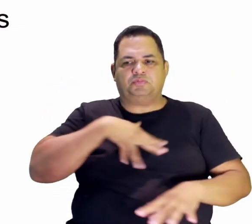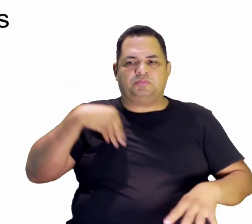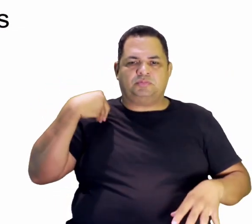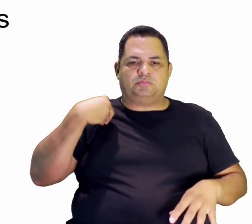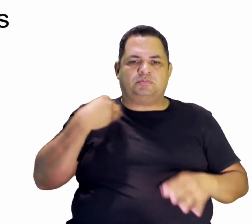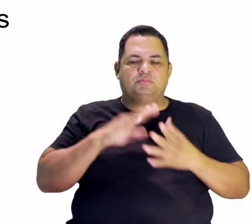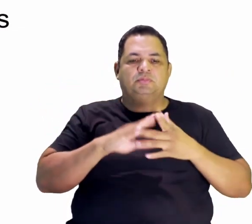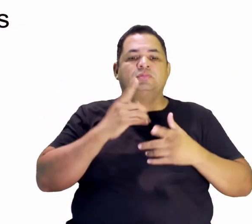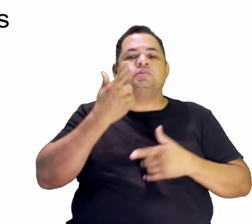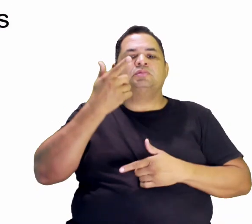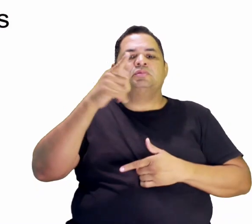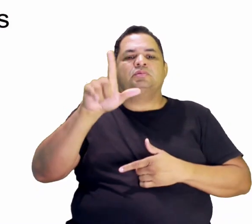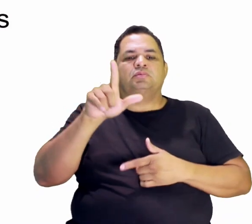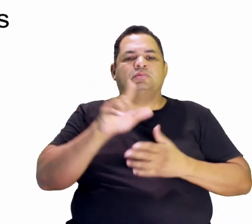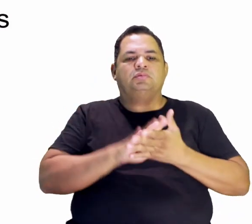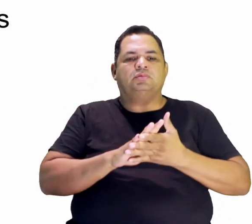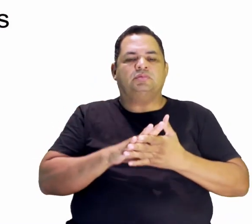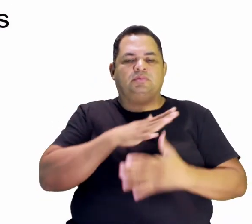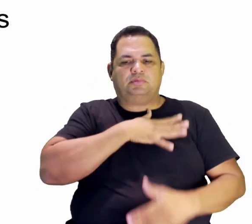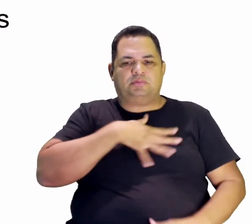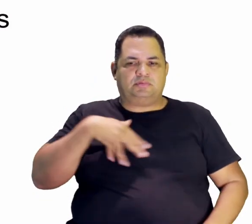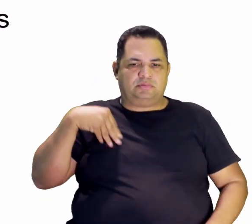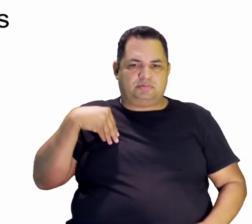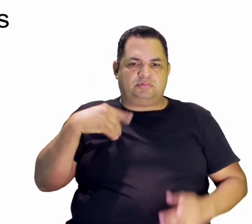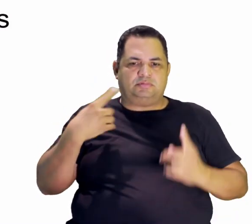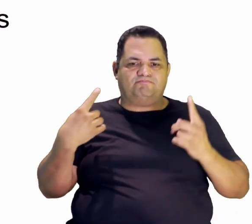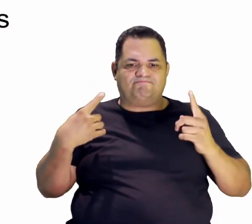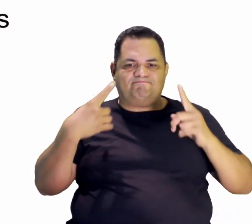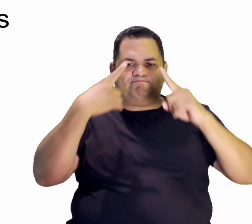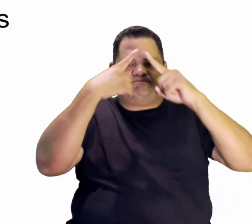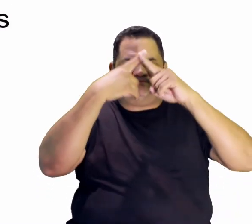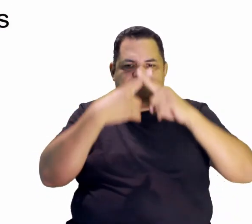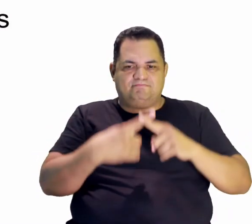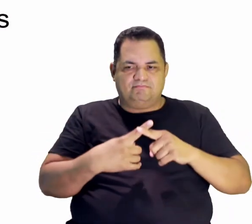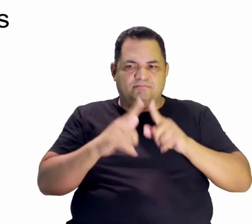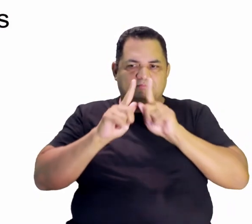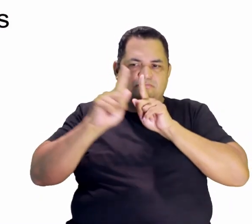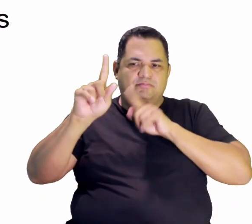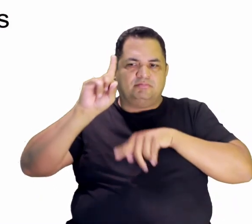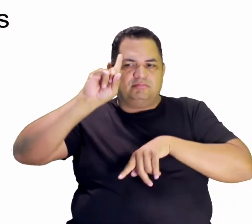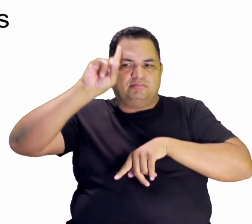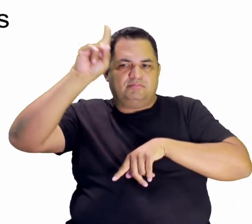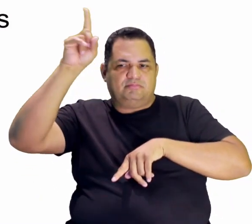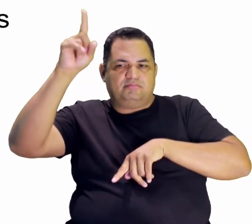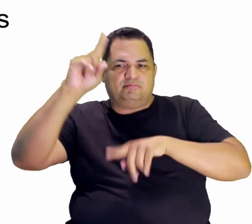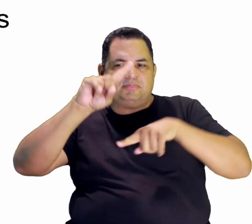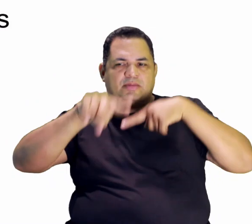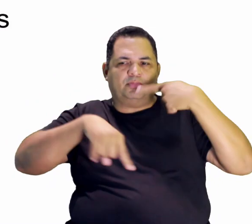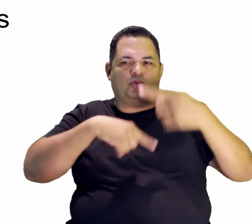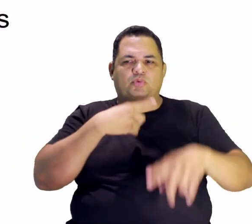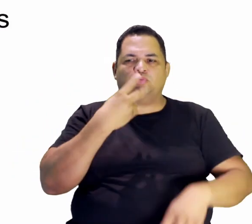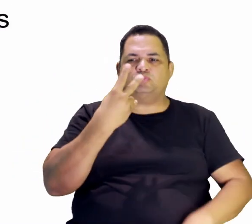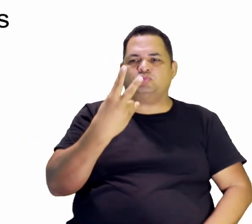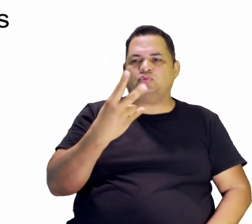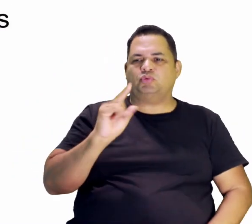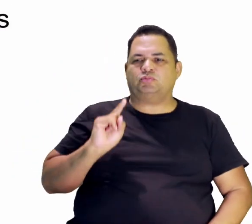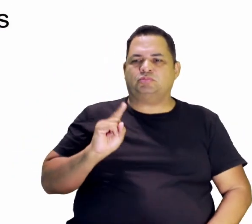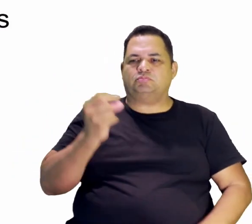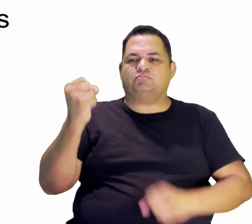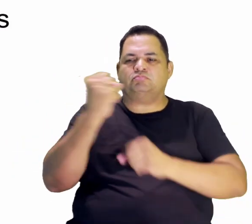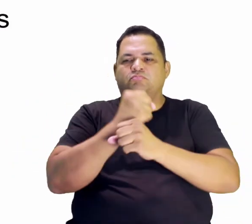uma vez, Aristóteles contra Galileu, né? As ideias, passaram 2000 anos, outras ideias,